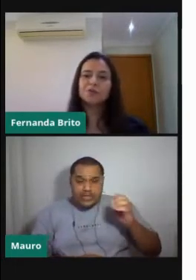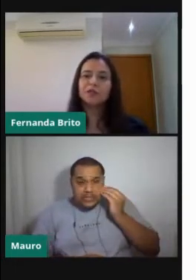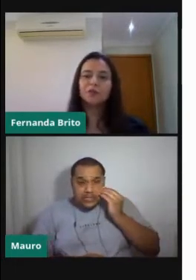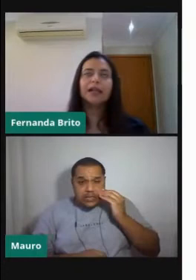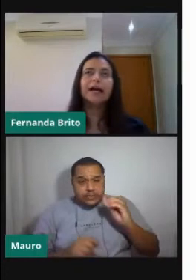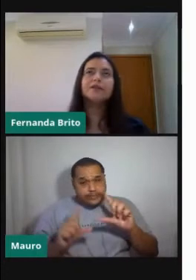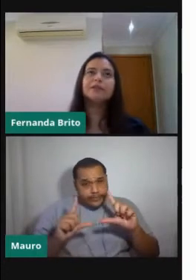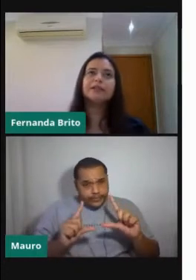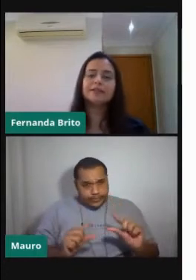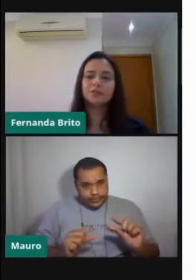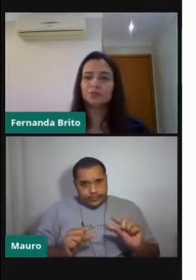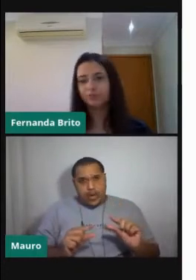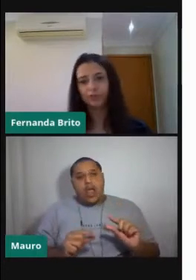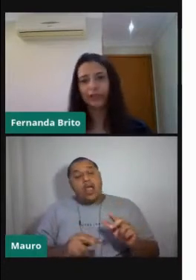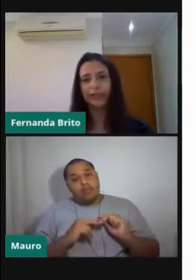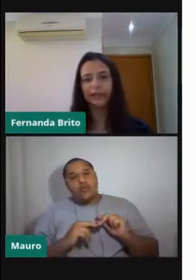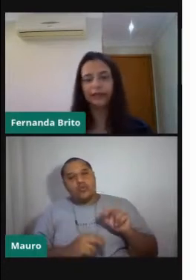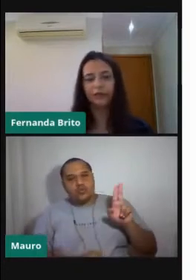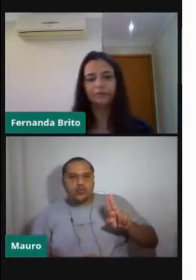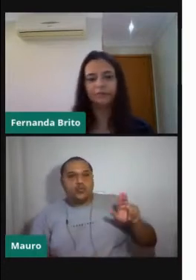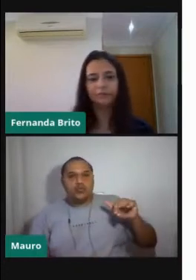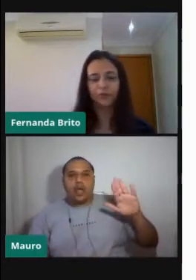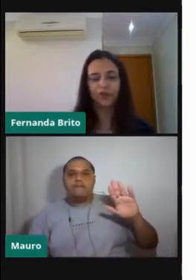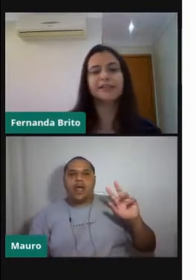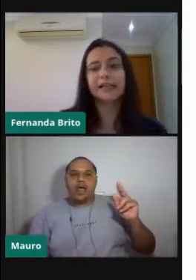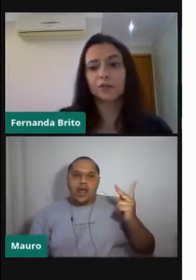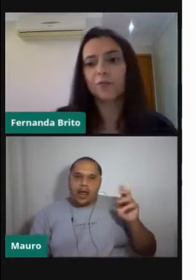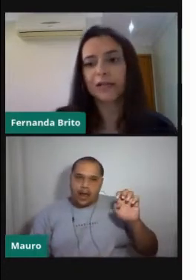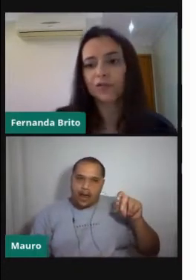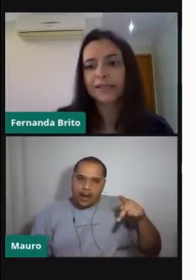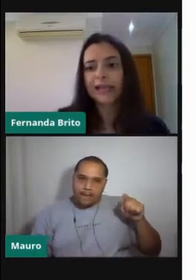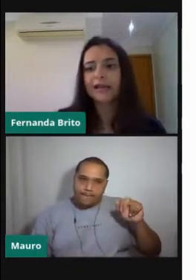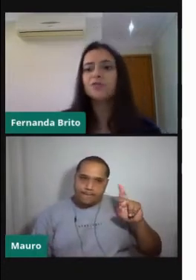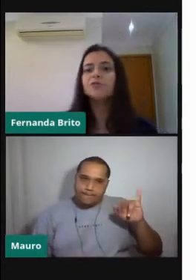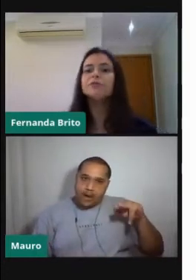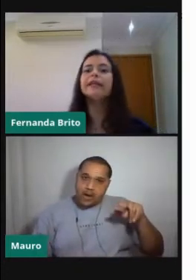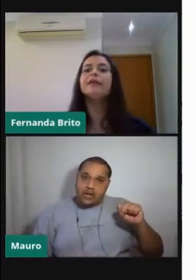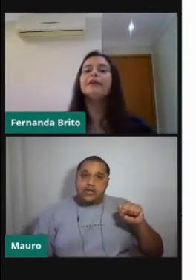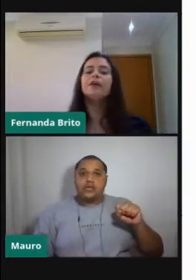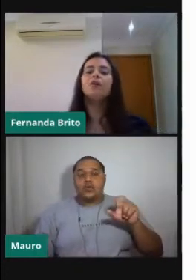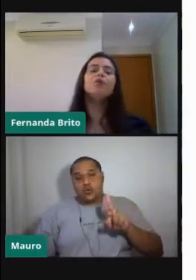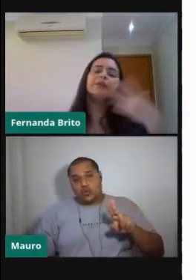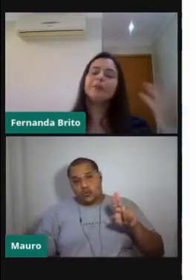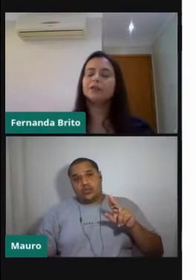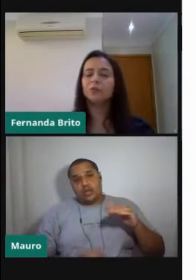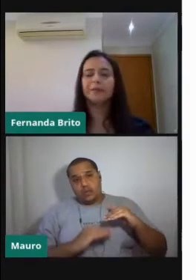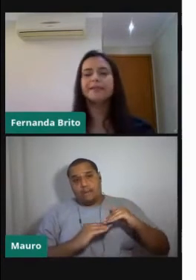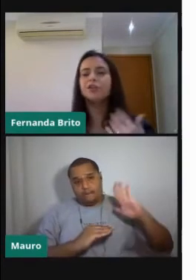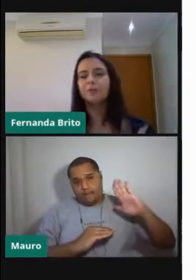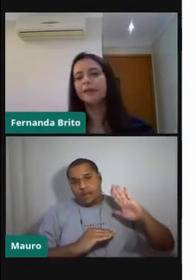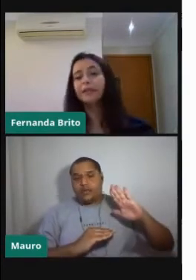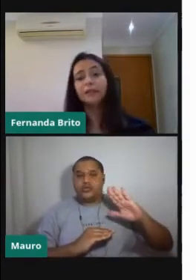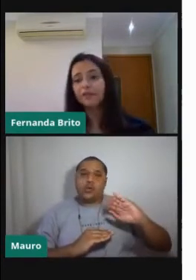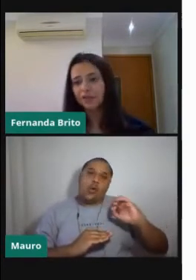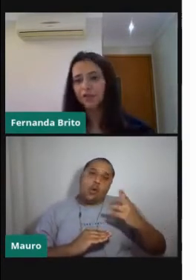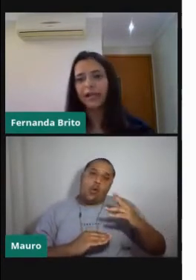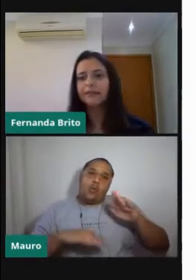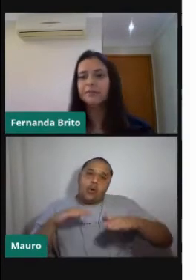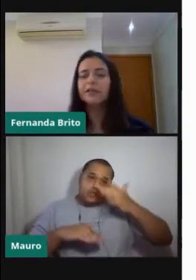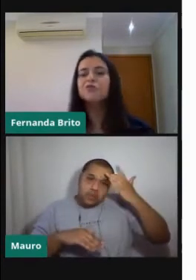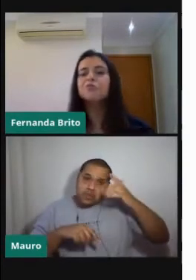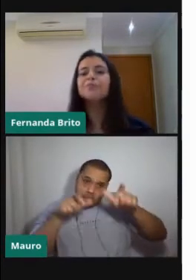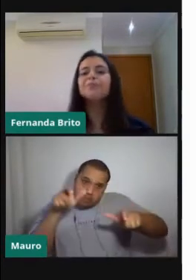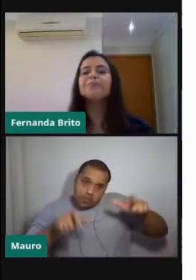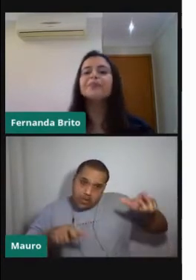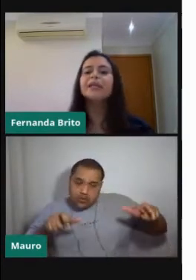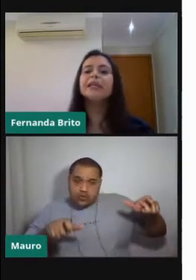de baixo peso molecular é o que tem sido utilizado com mais sucesso, né, ou dependendo do paciente, heparina não